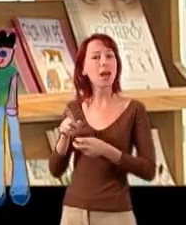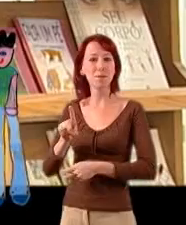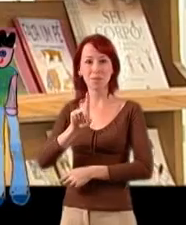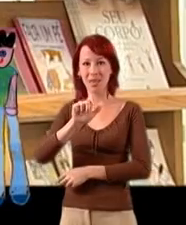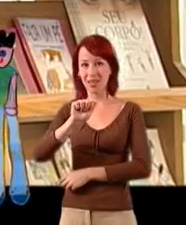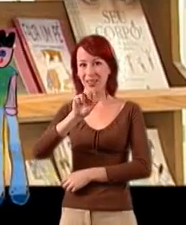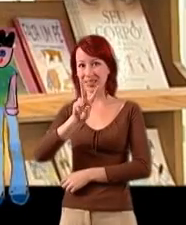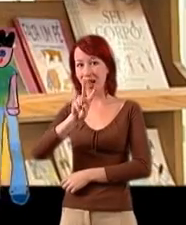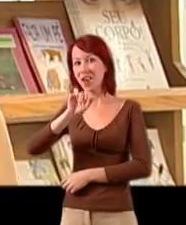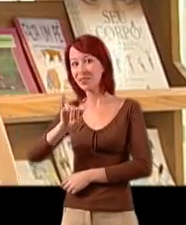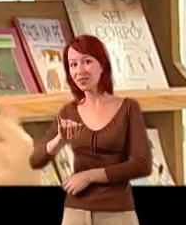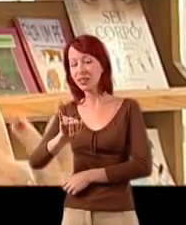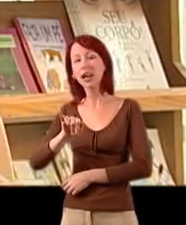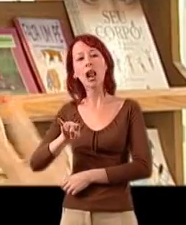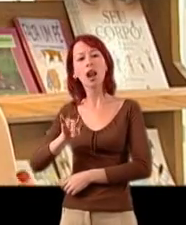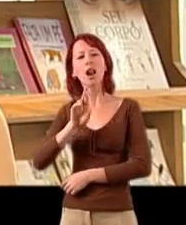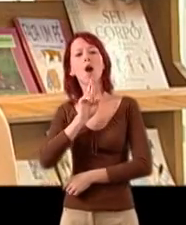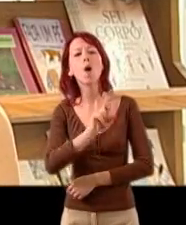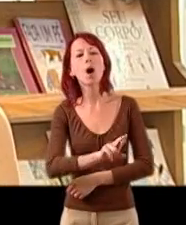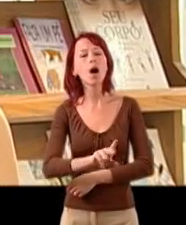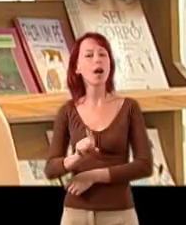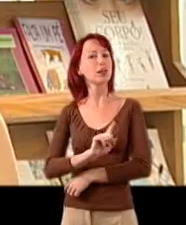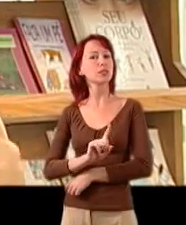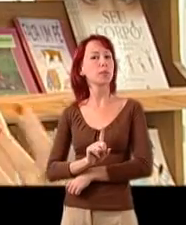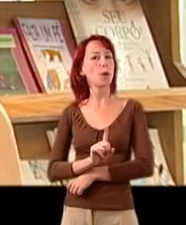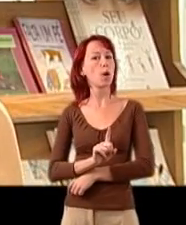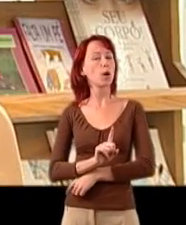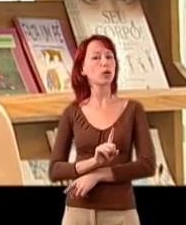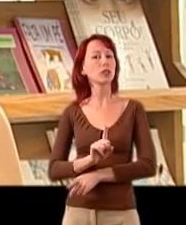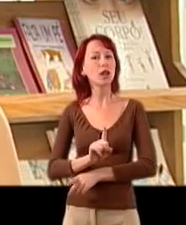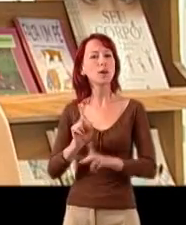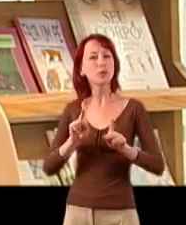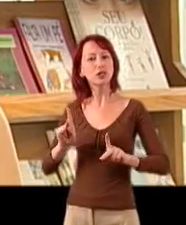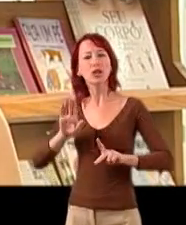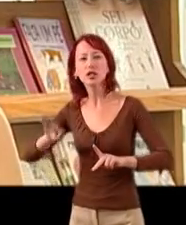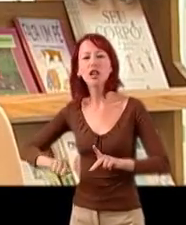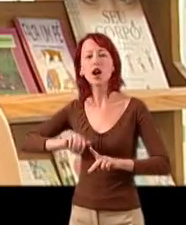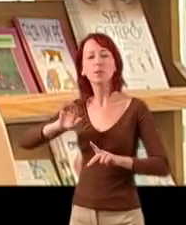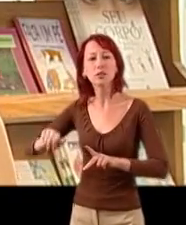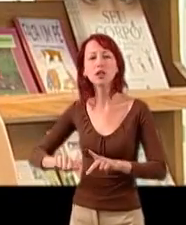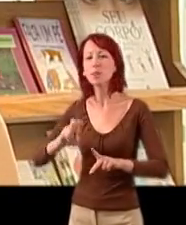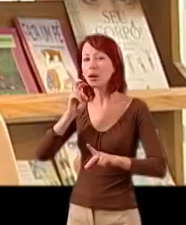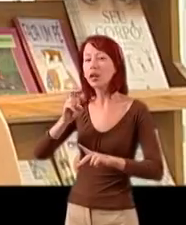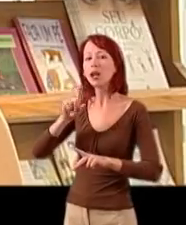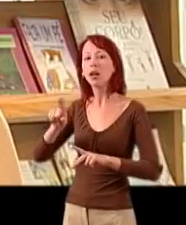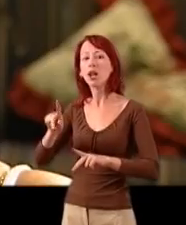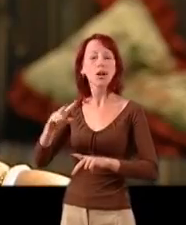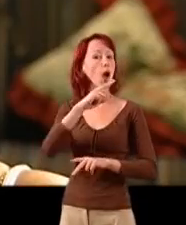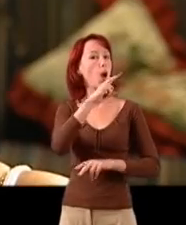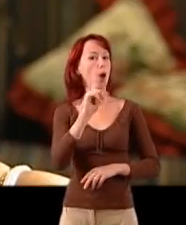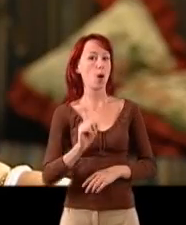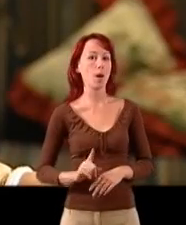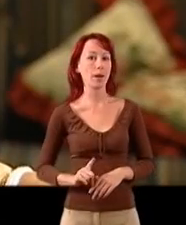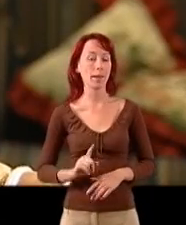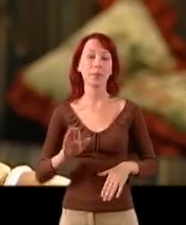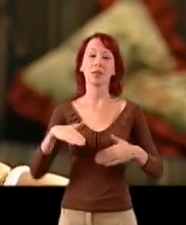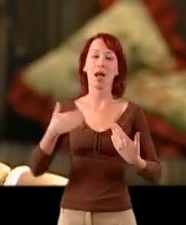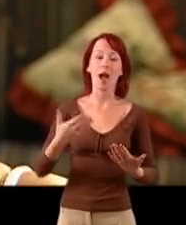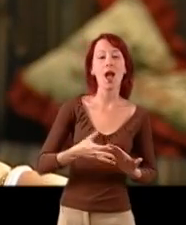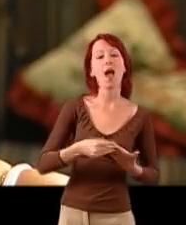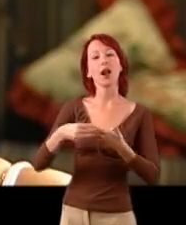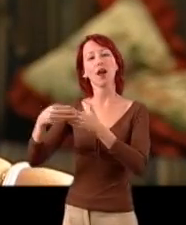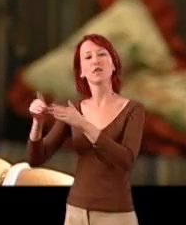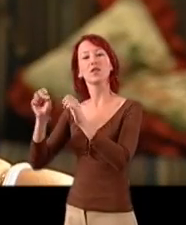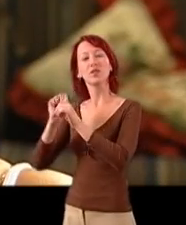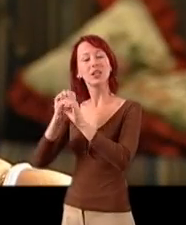que o Davi não respondia, né, às provocações, aos chamados. Né? Quando eu fui fazer os exames